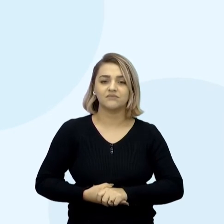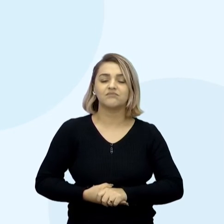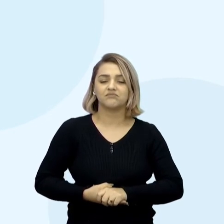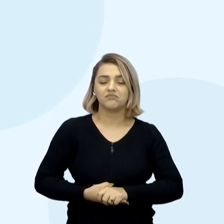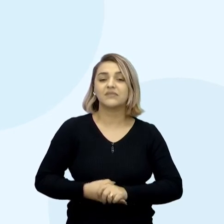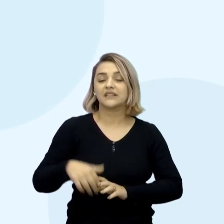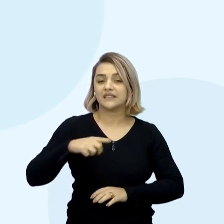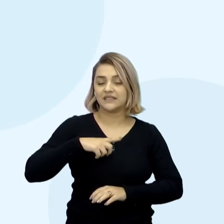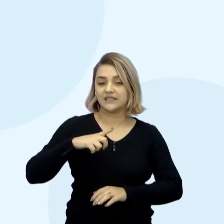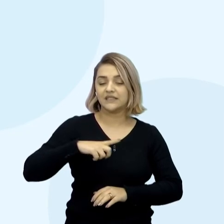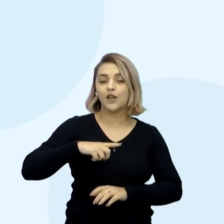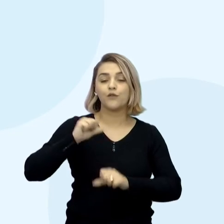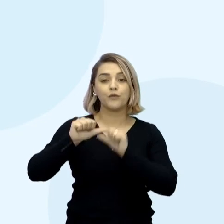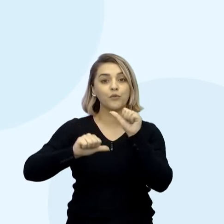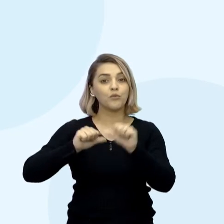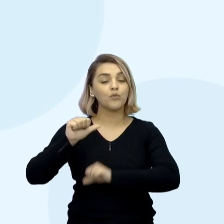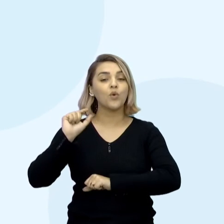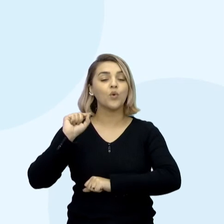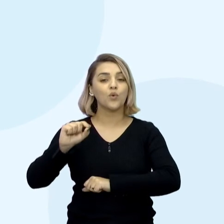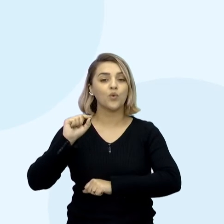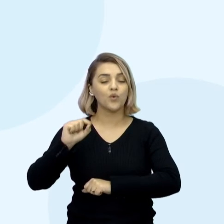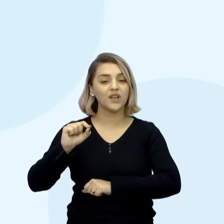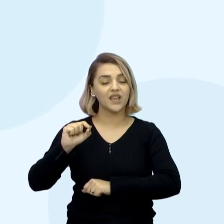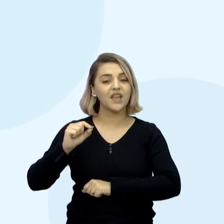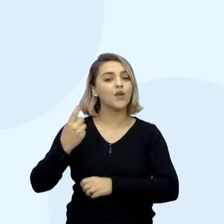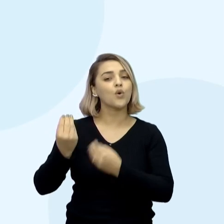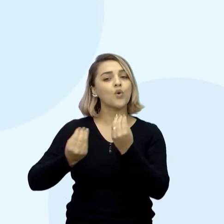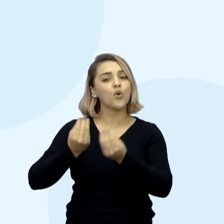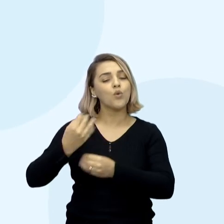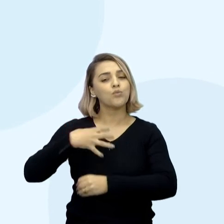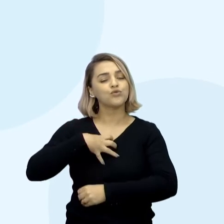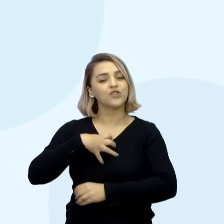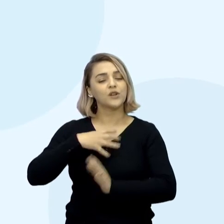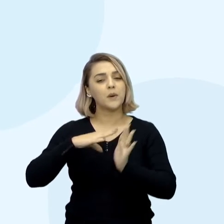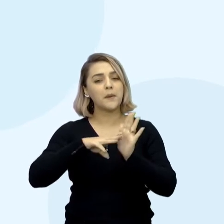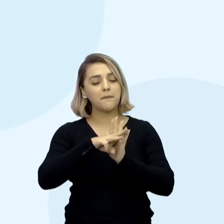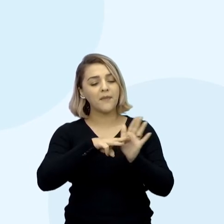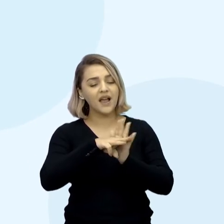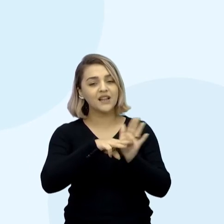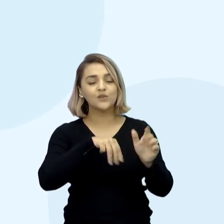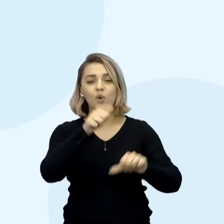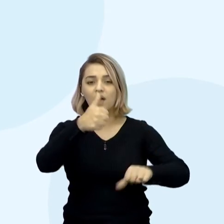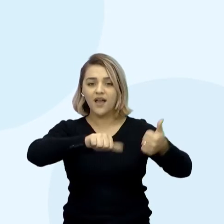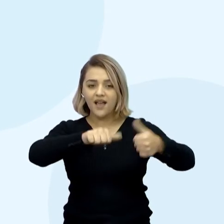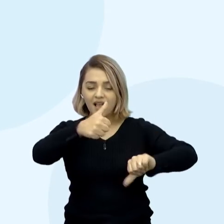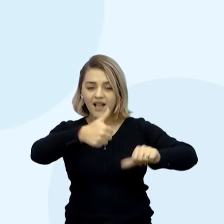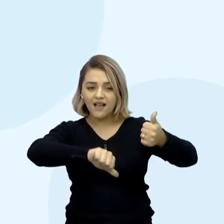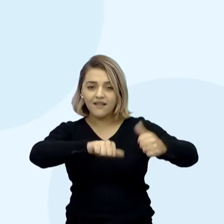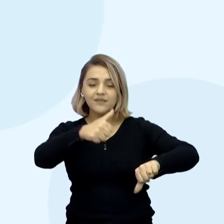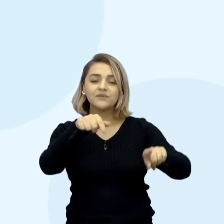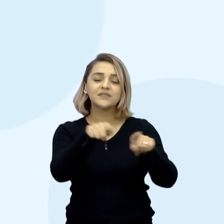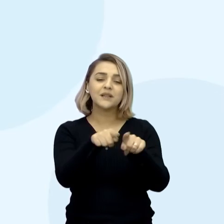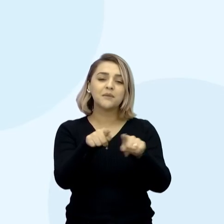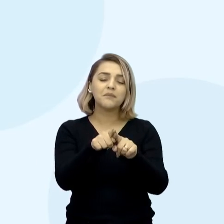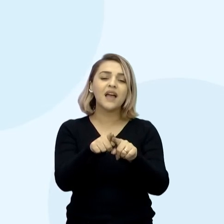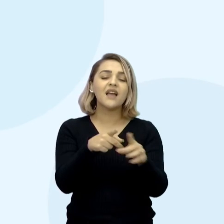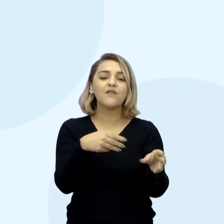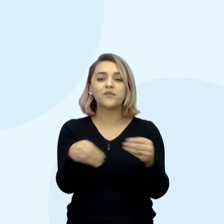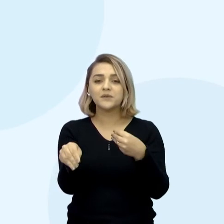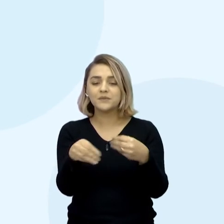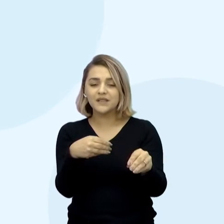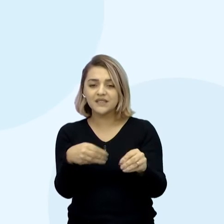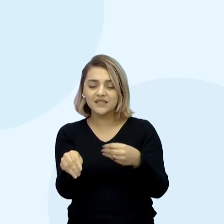tivemos mudanças nos instrumentos de avaliação. Com a flexibilização das medidas